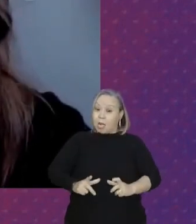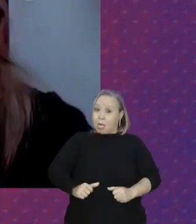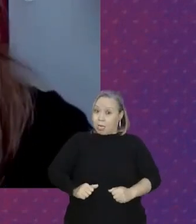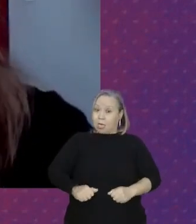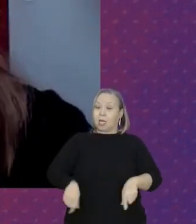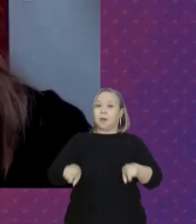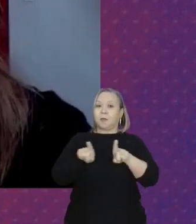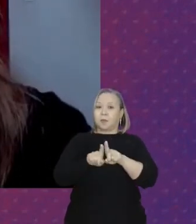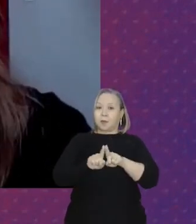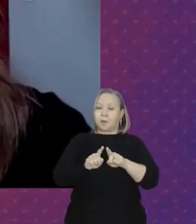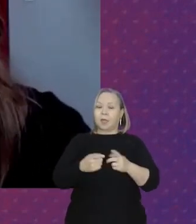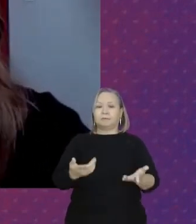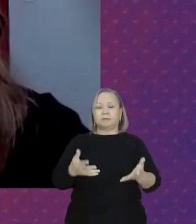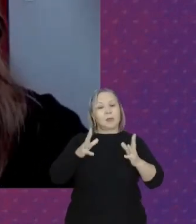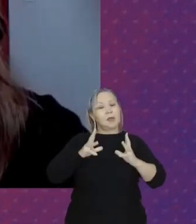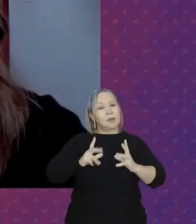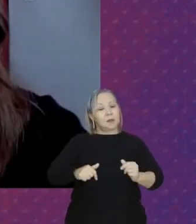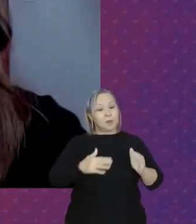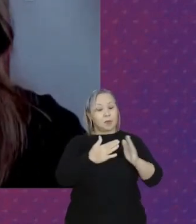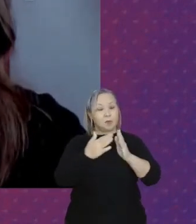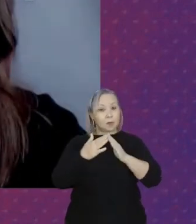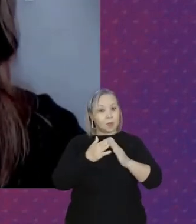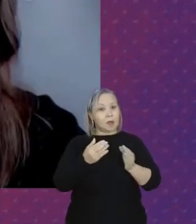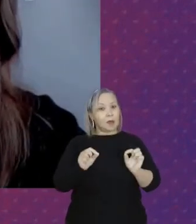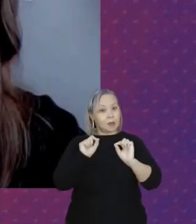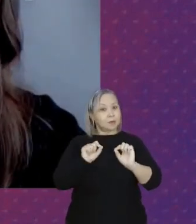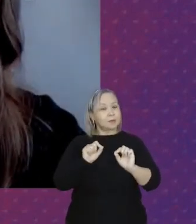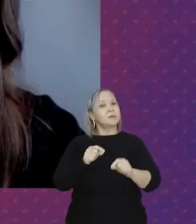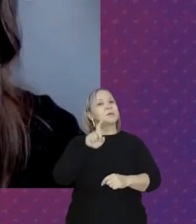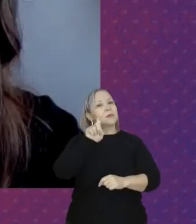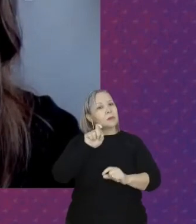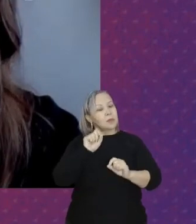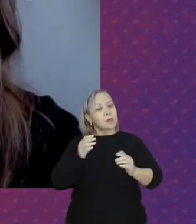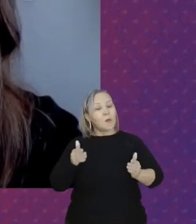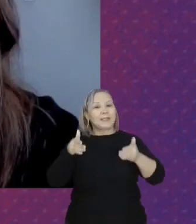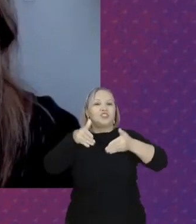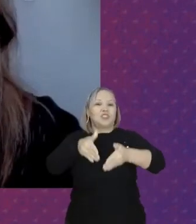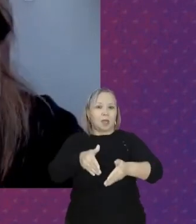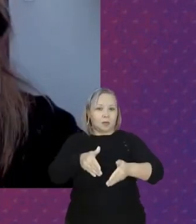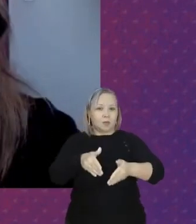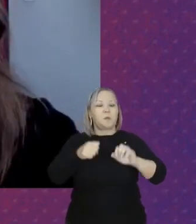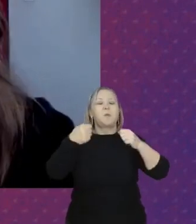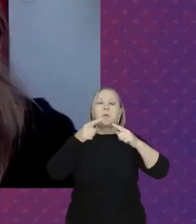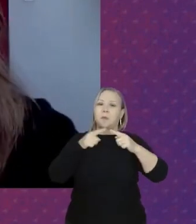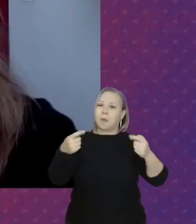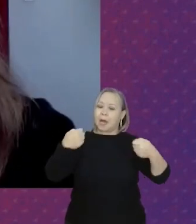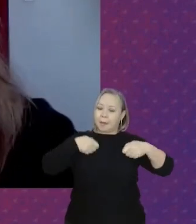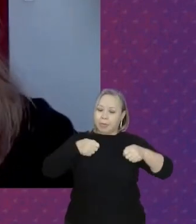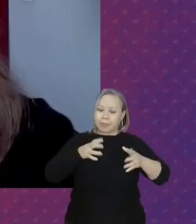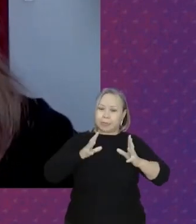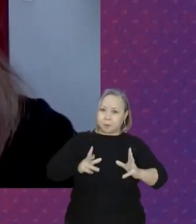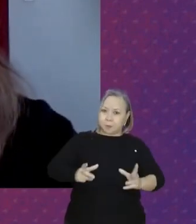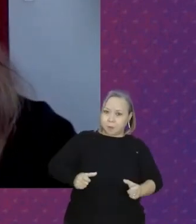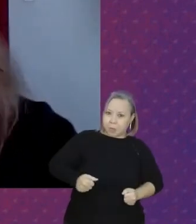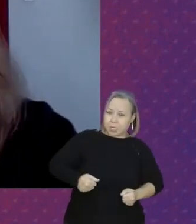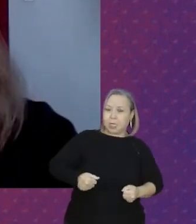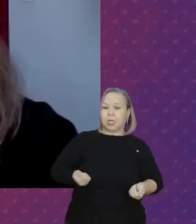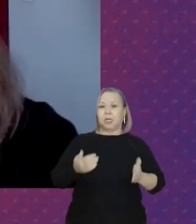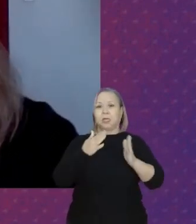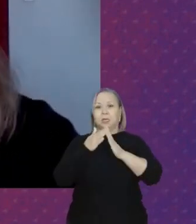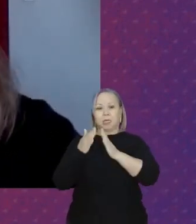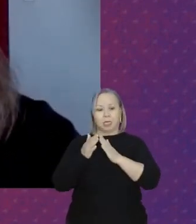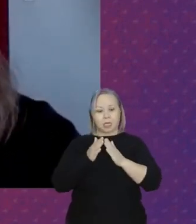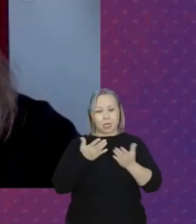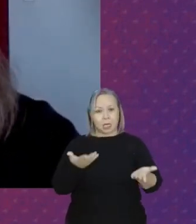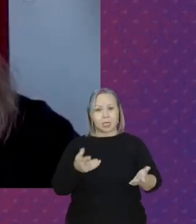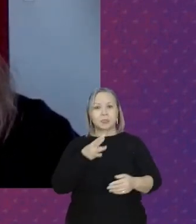exemplo, faz parte de pré-condições para o cuidado das crianças. Então, a limpeza da casa, o que a gente